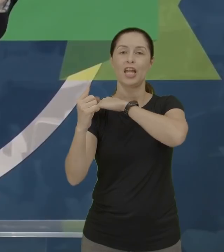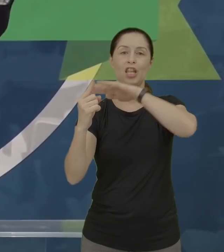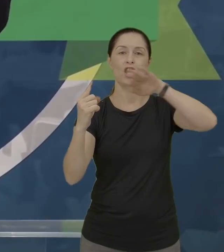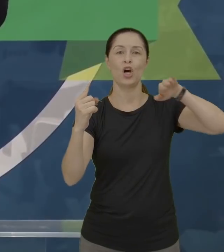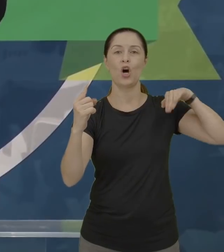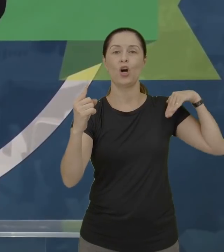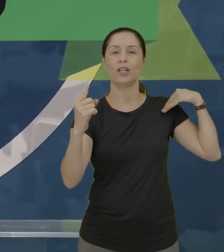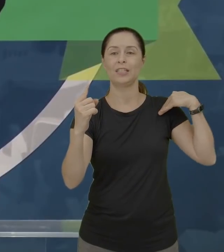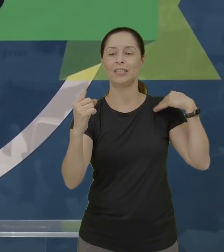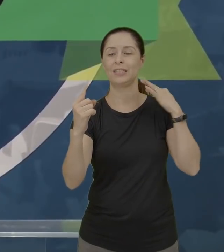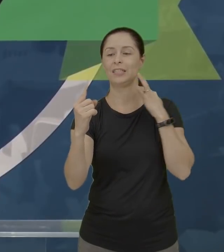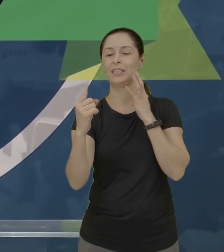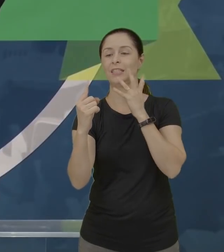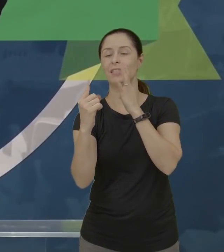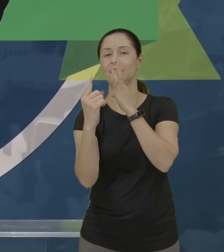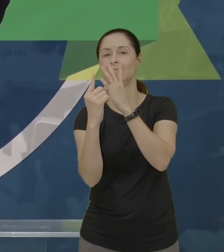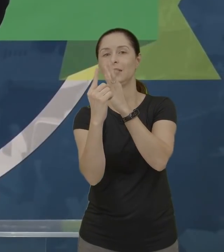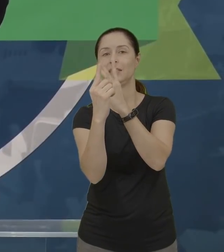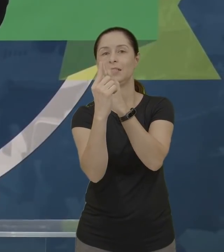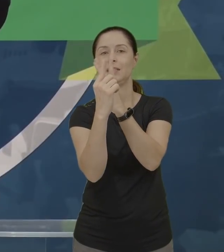vai penetrando além do véu.